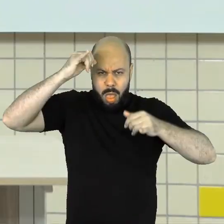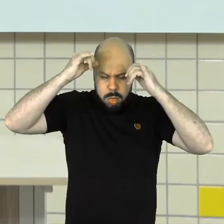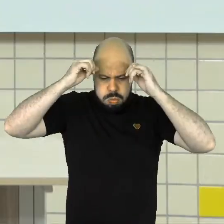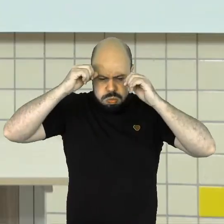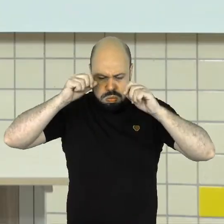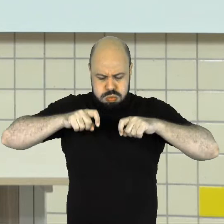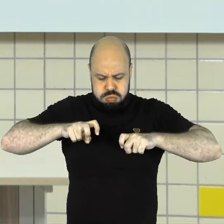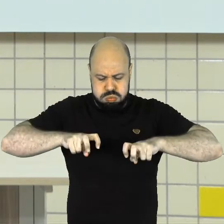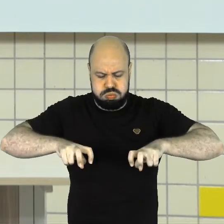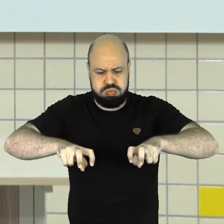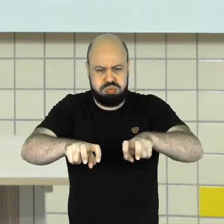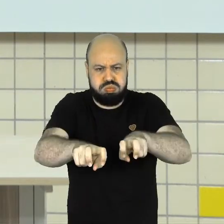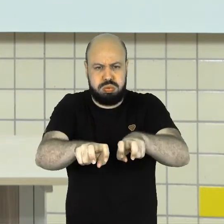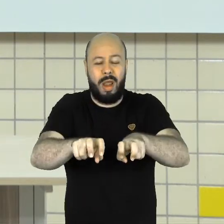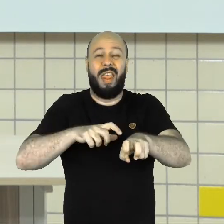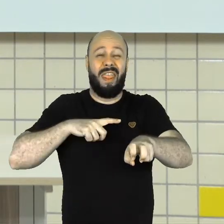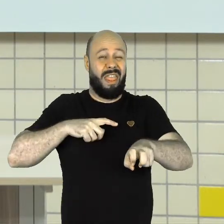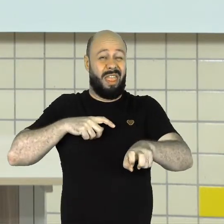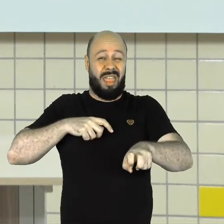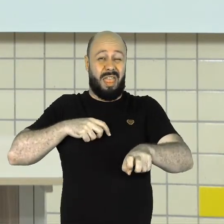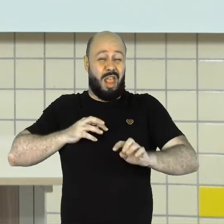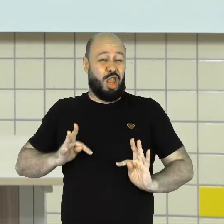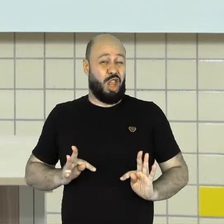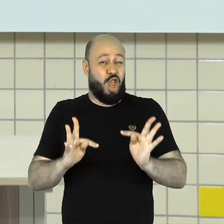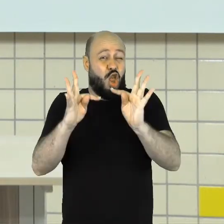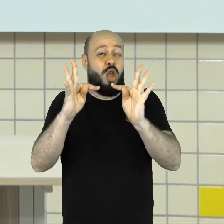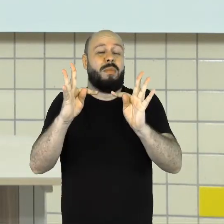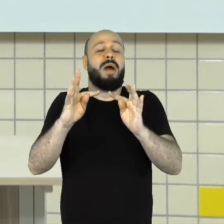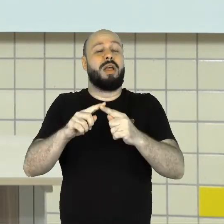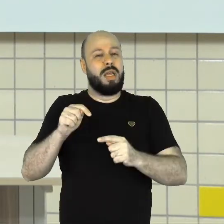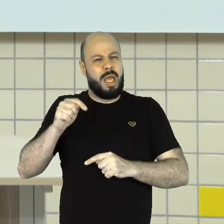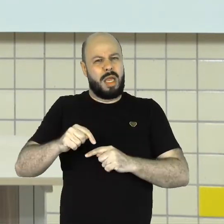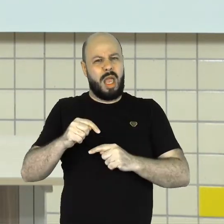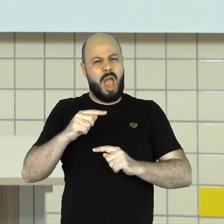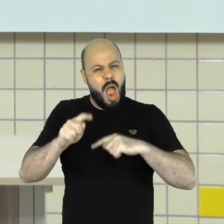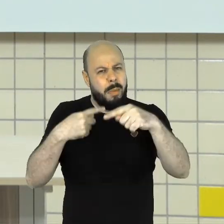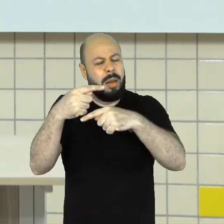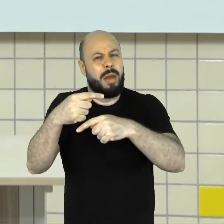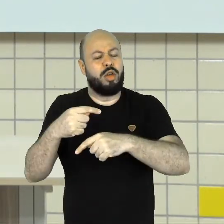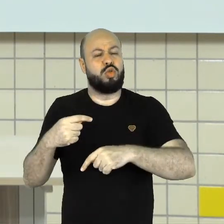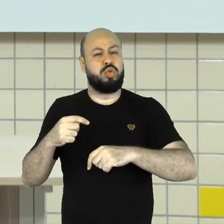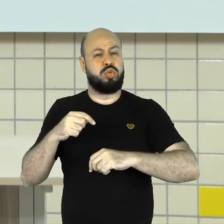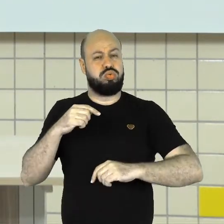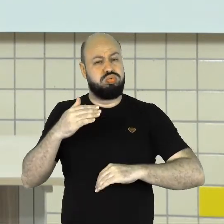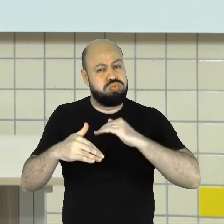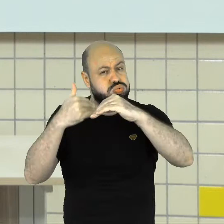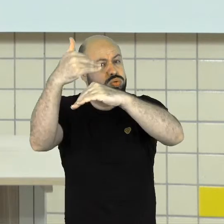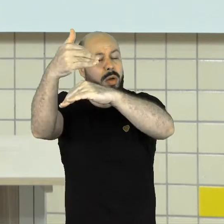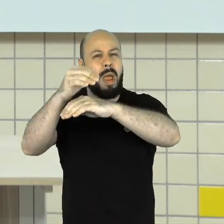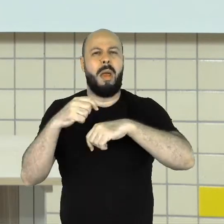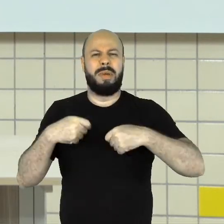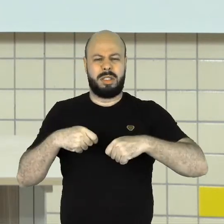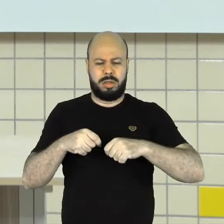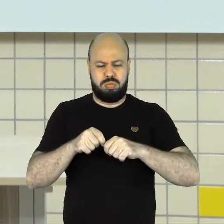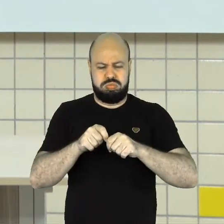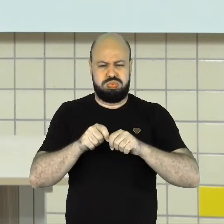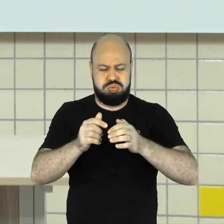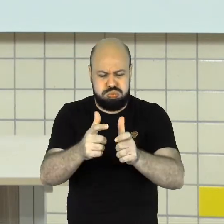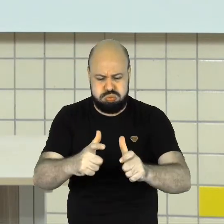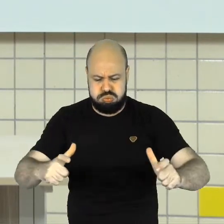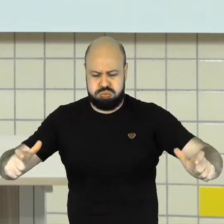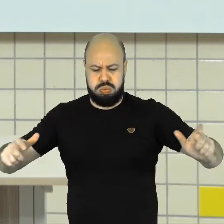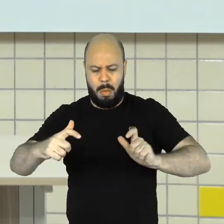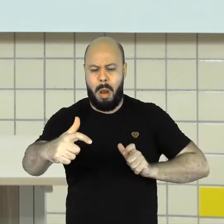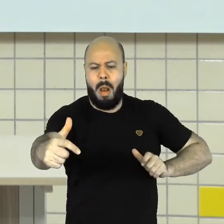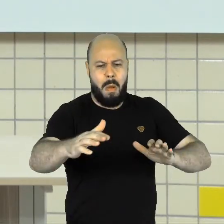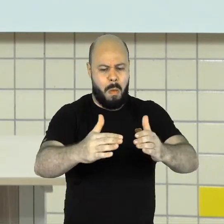aquela que tem muita tecnologia e o gado se desenvolve muito rápido e ele não precisa de uma fazenda muito grande, ele não precisa de pastos